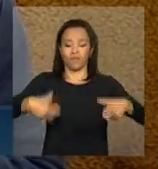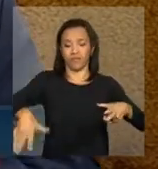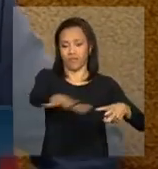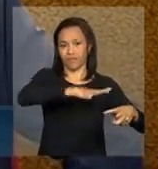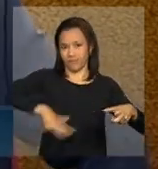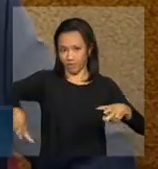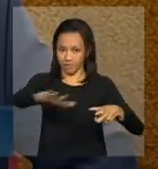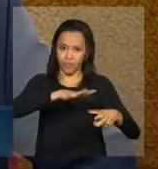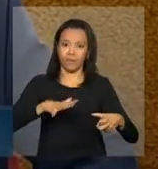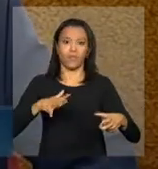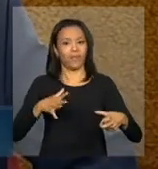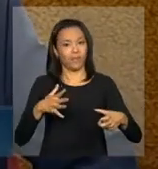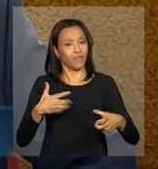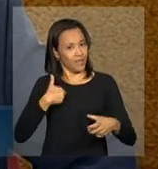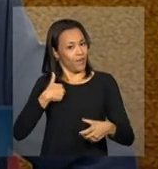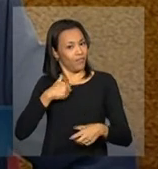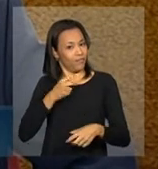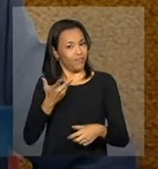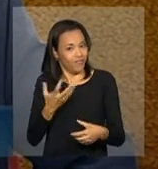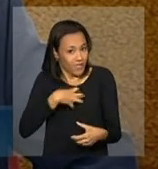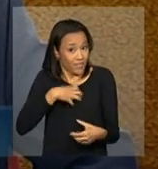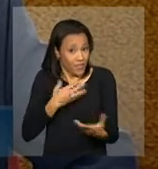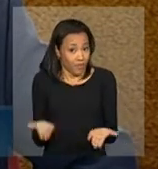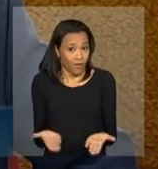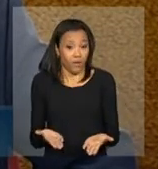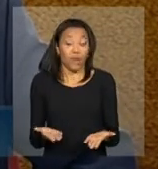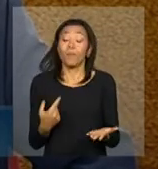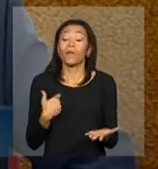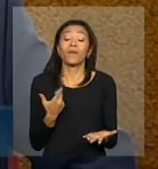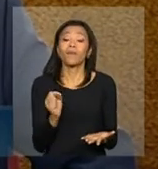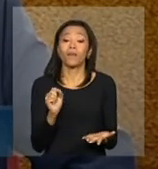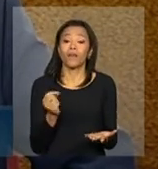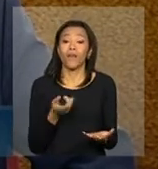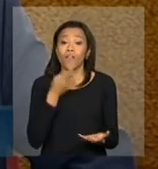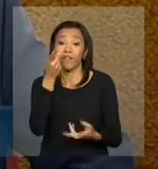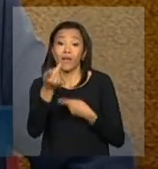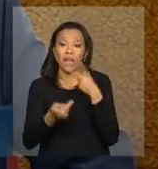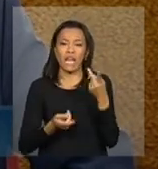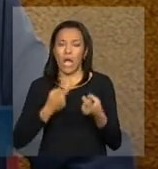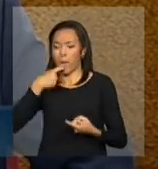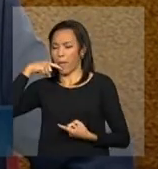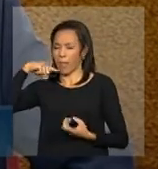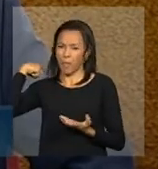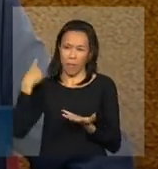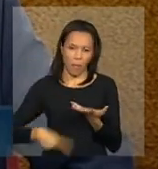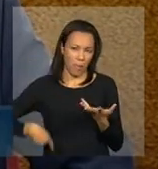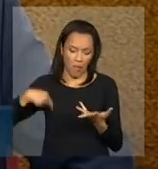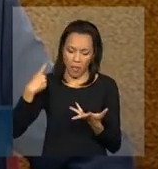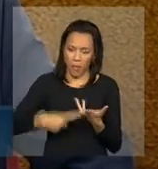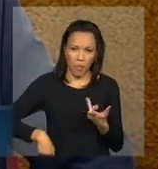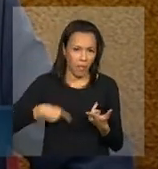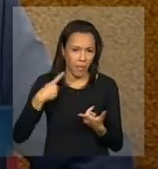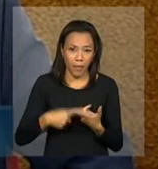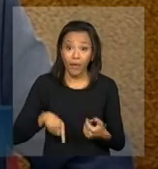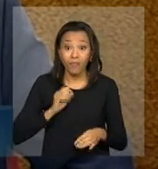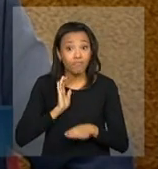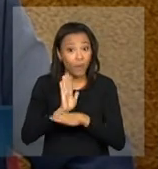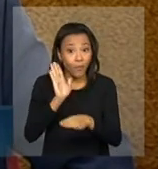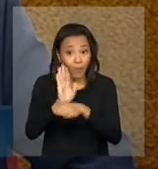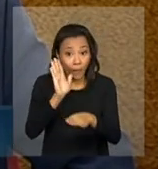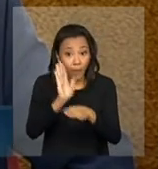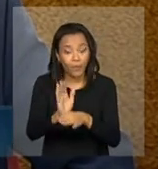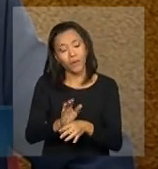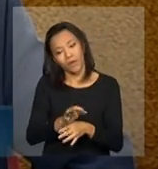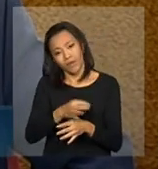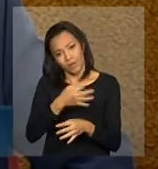espero que vocês se sintam agora, para trazer para a gente as críticas, as colaborações e as contribuições que